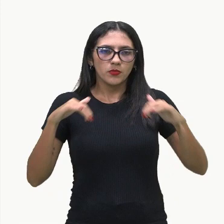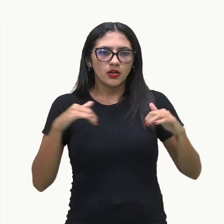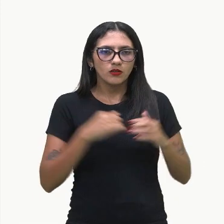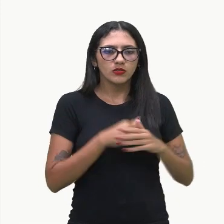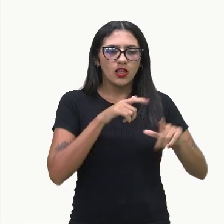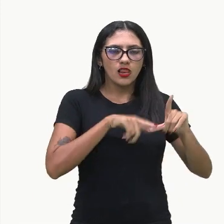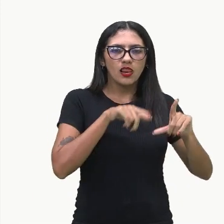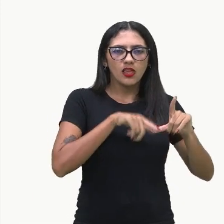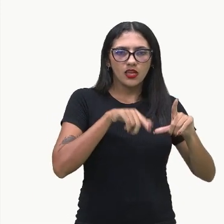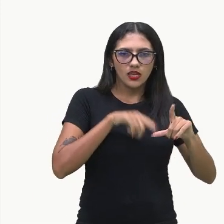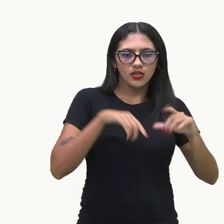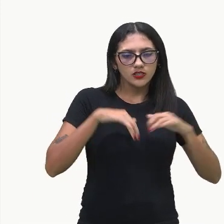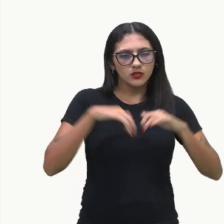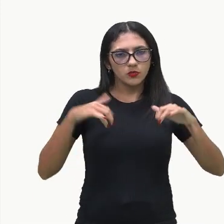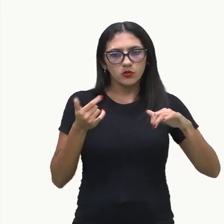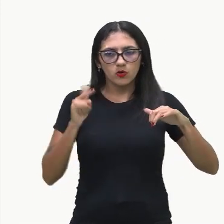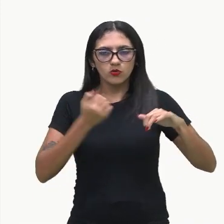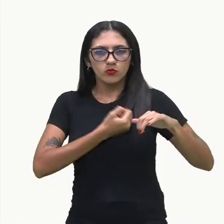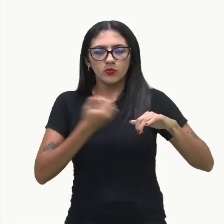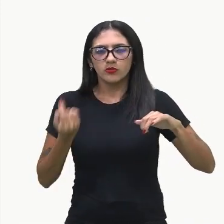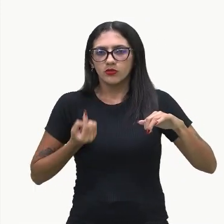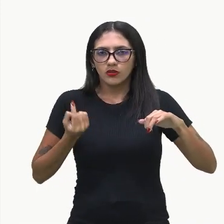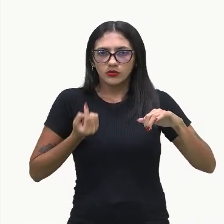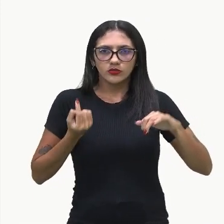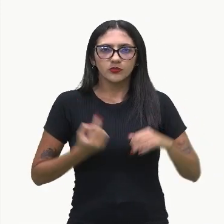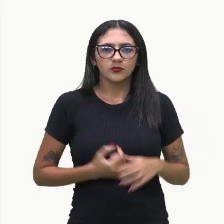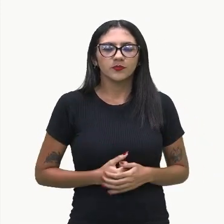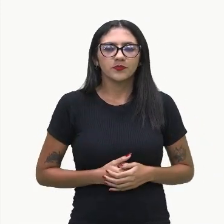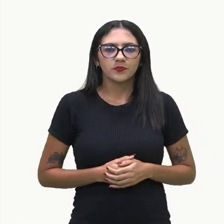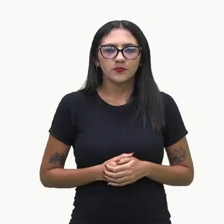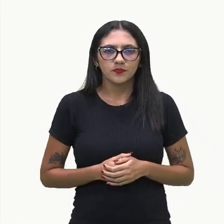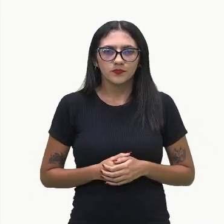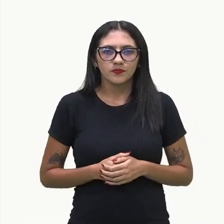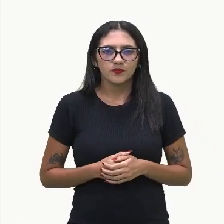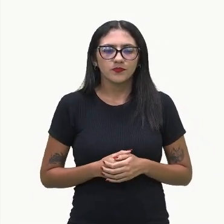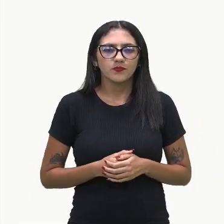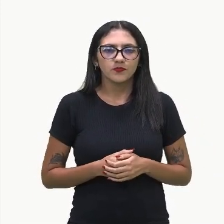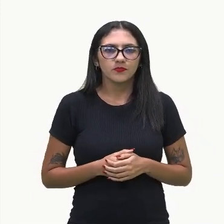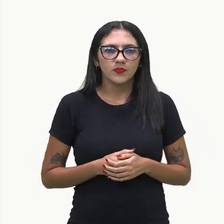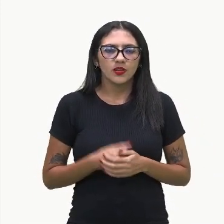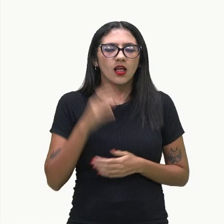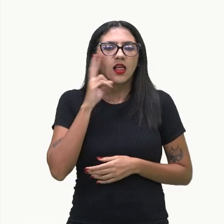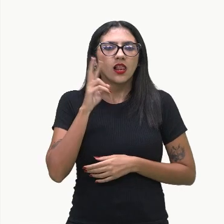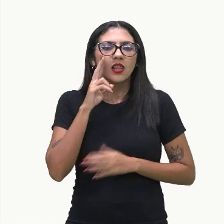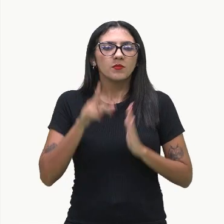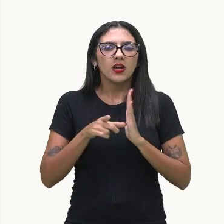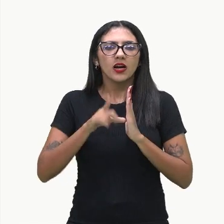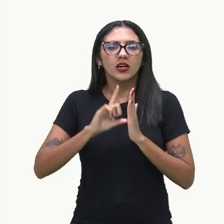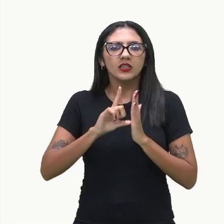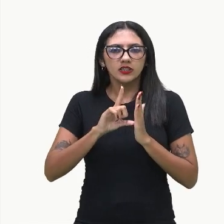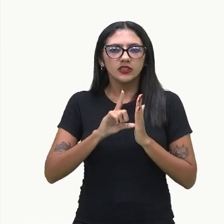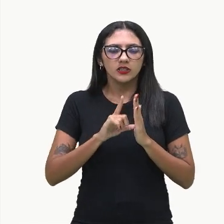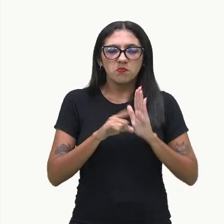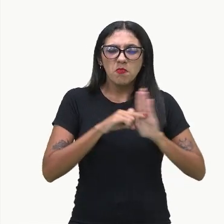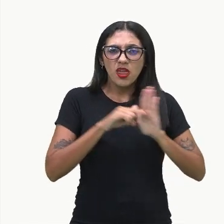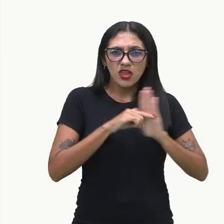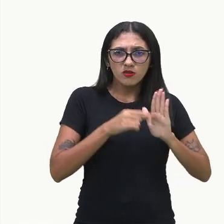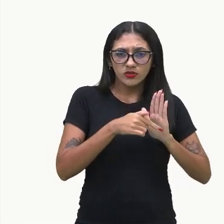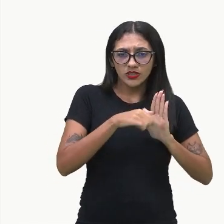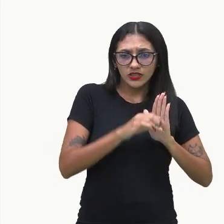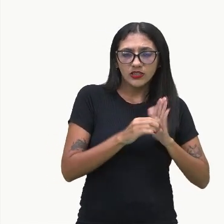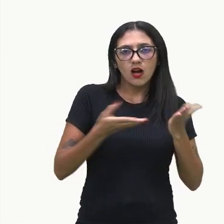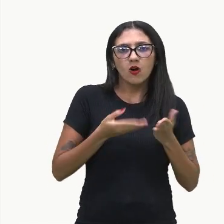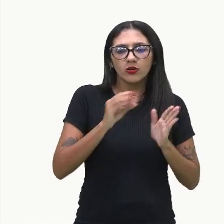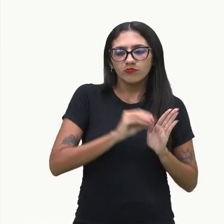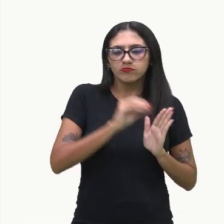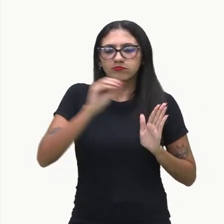letra de quem não tem. Menos 70, quando ele passar para cá, ele vai passar mais 70.